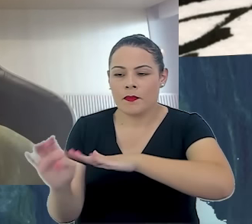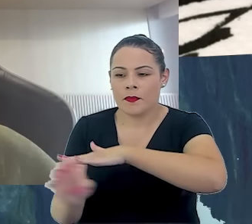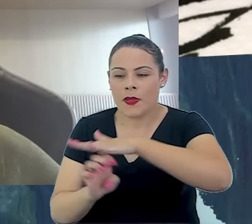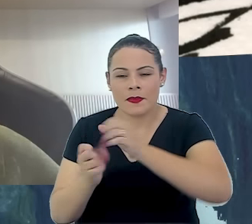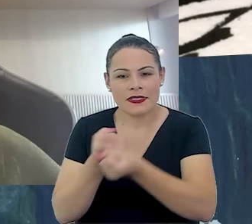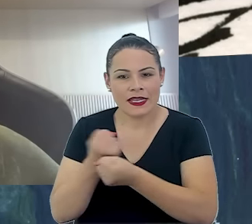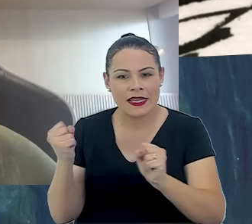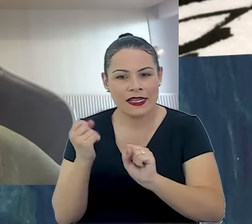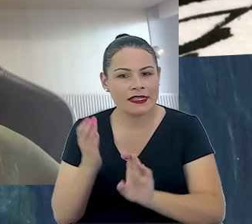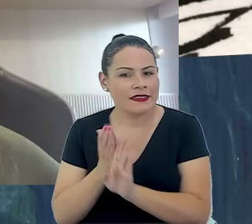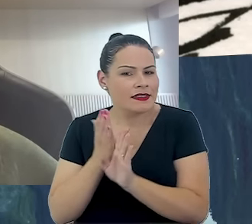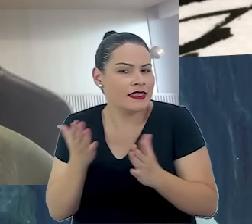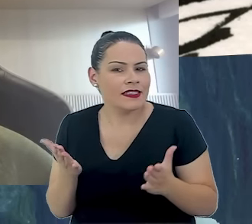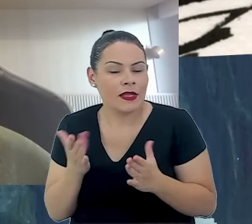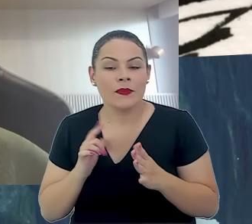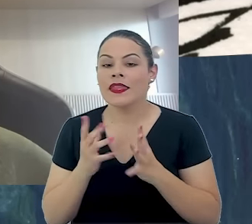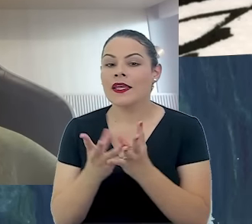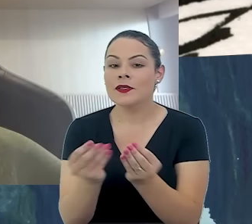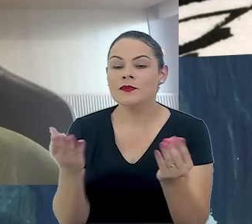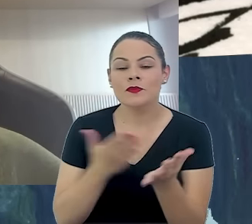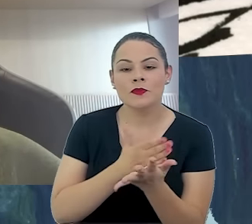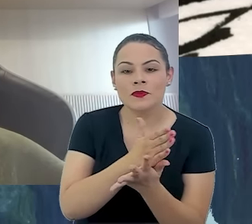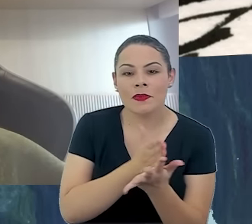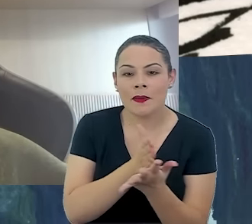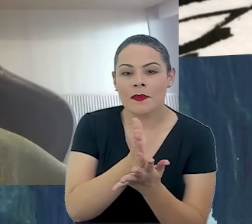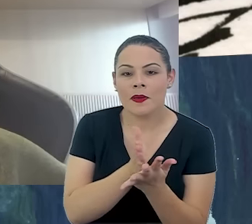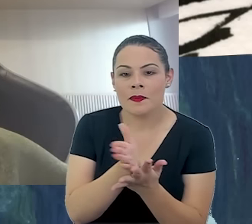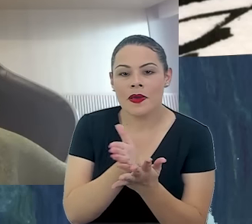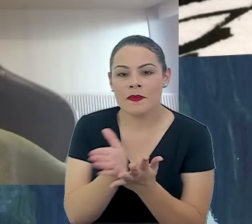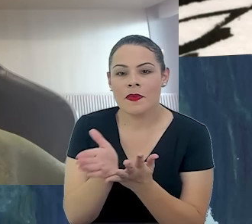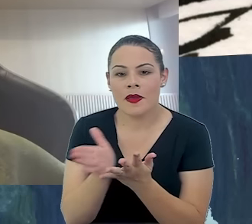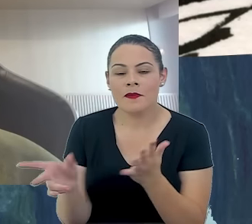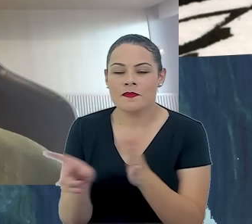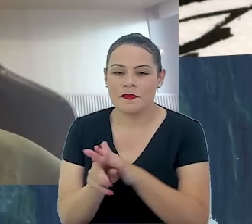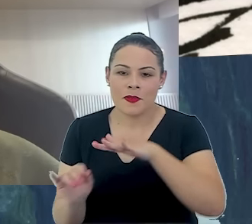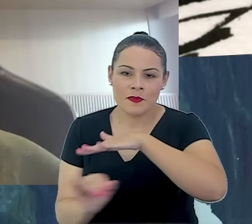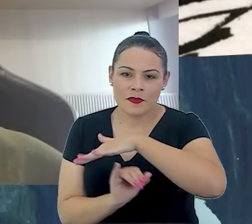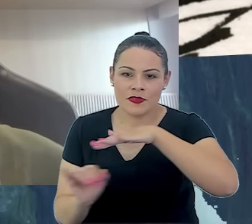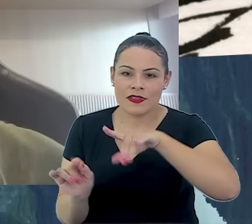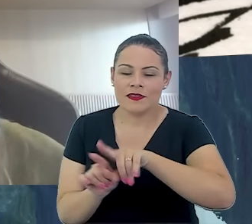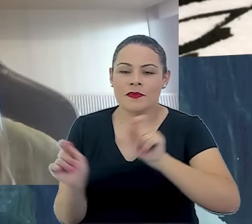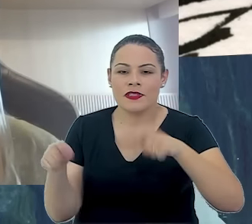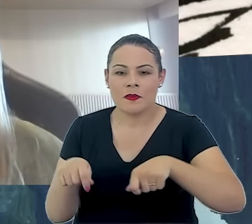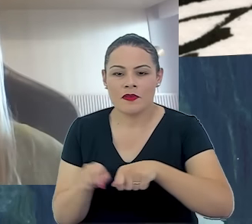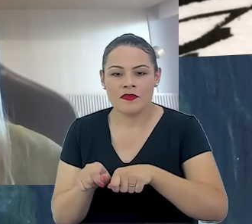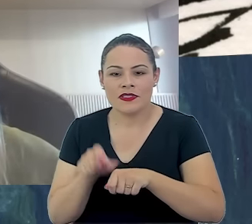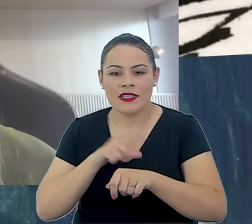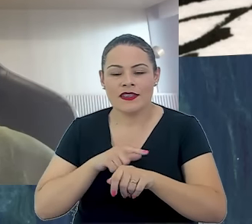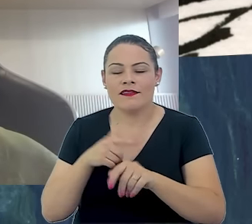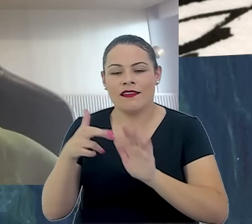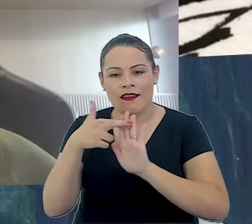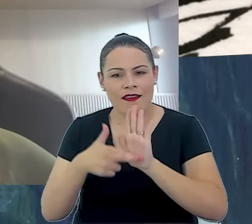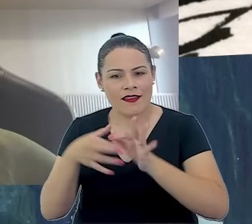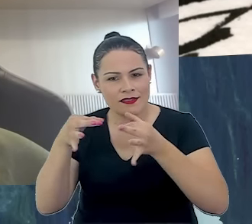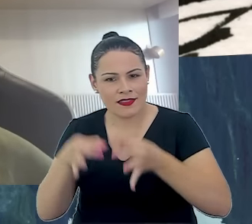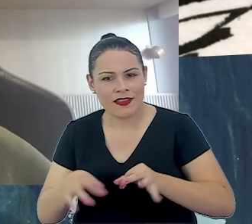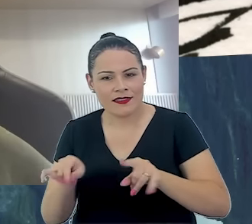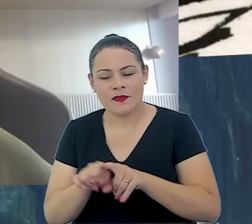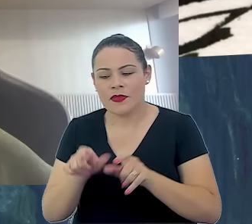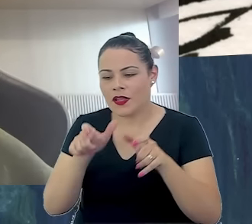eh então assim são são muitas frentes né institucionais eh regulatórias